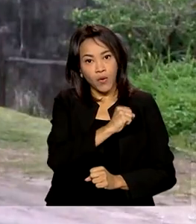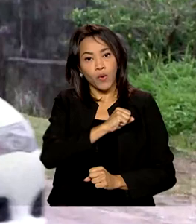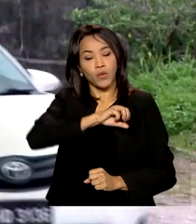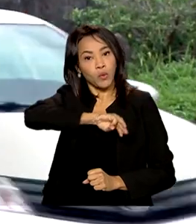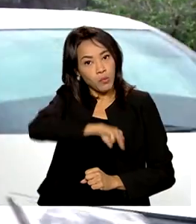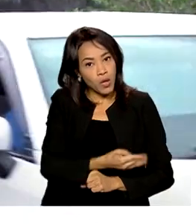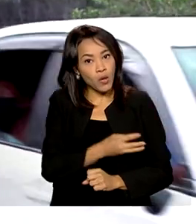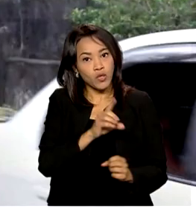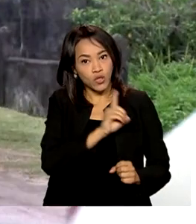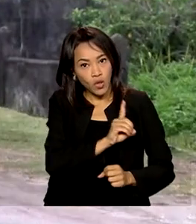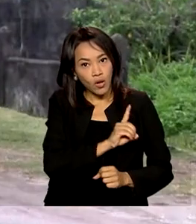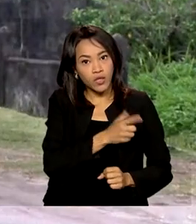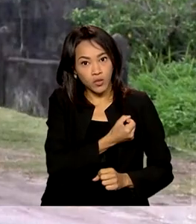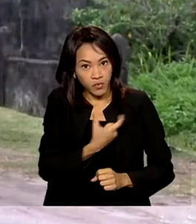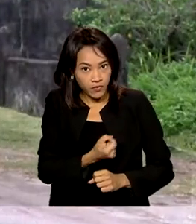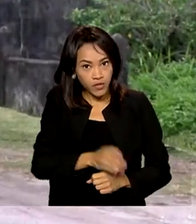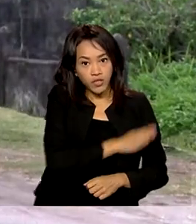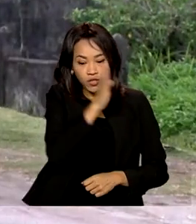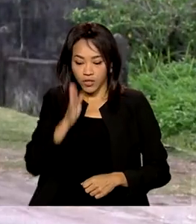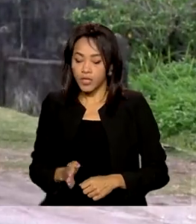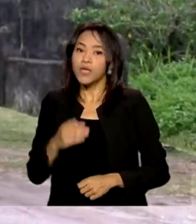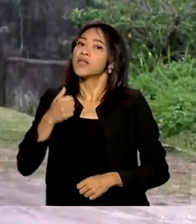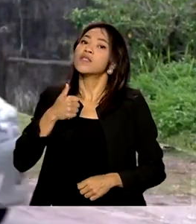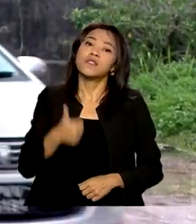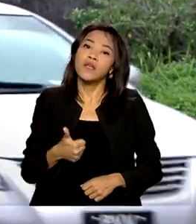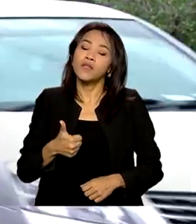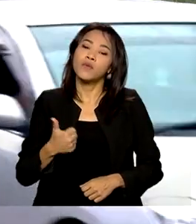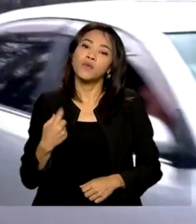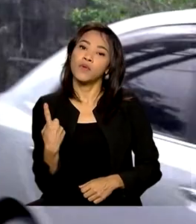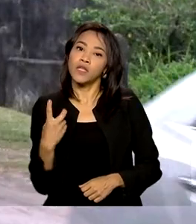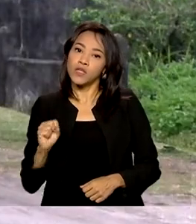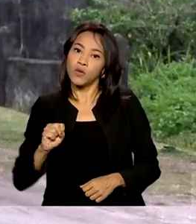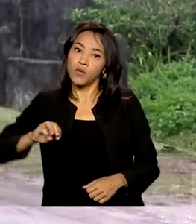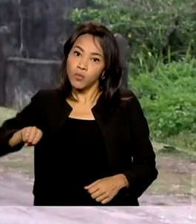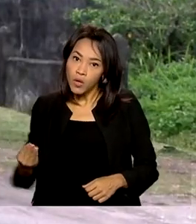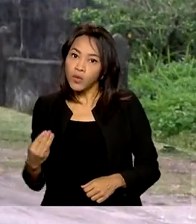de dólares em 2020 para 118 milhões em 2021.